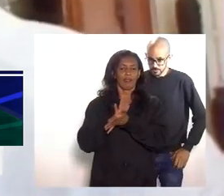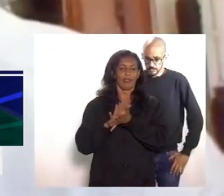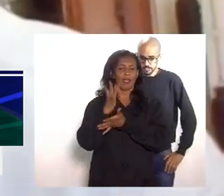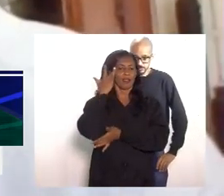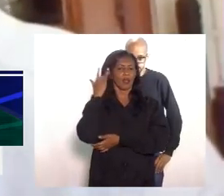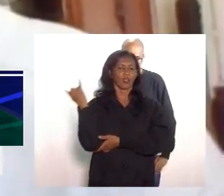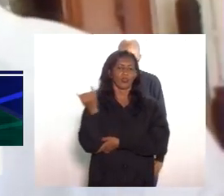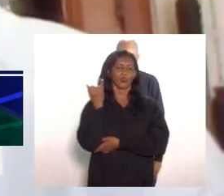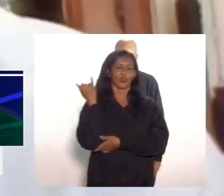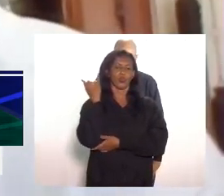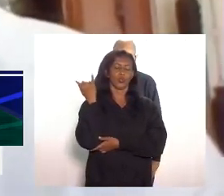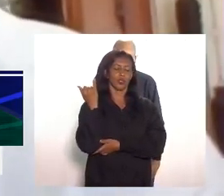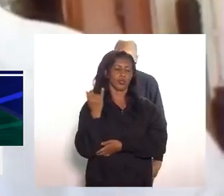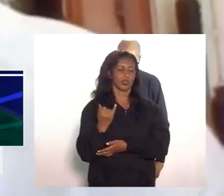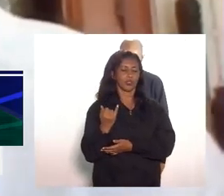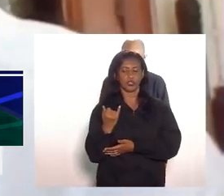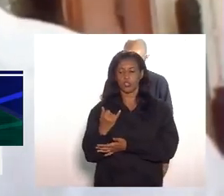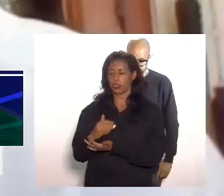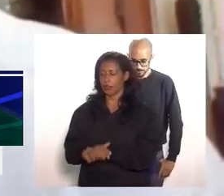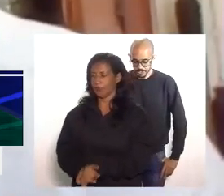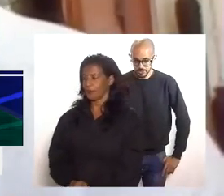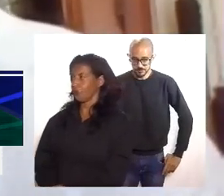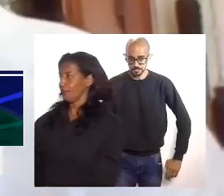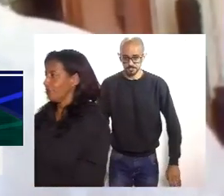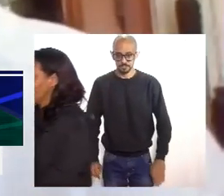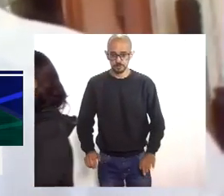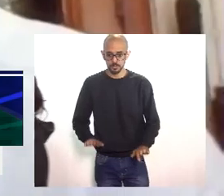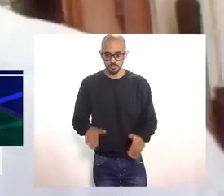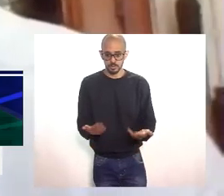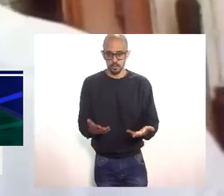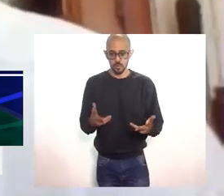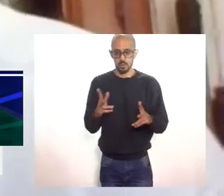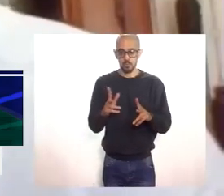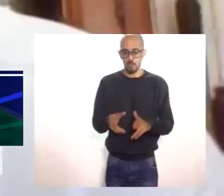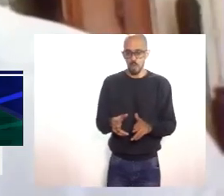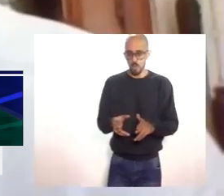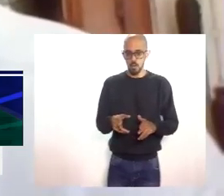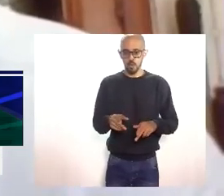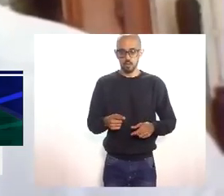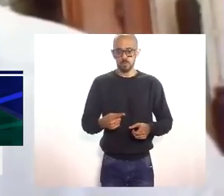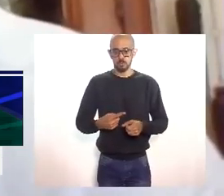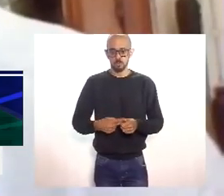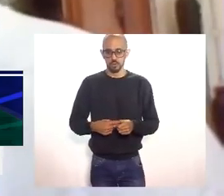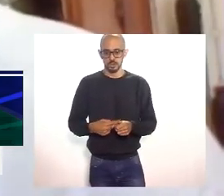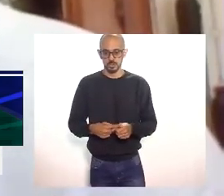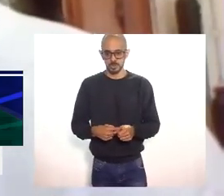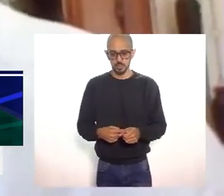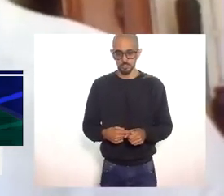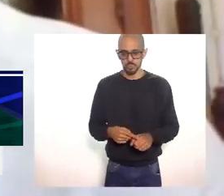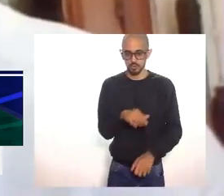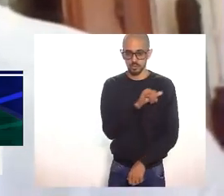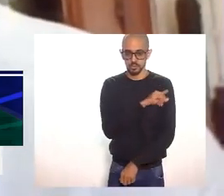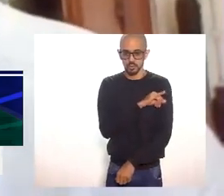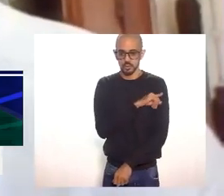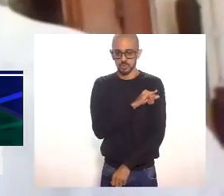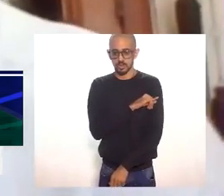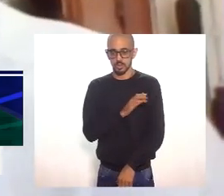muito importante, como o município hoje do Rio de Janeiro já fez. Porque o que vai acontecer? As